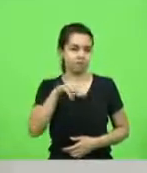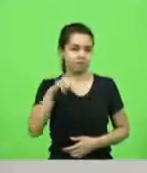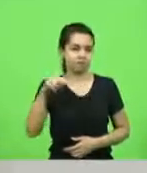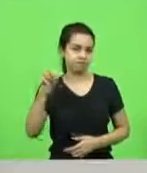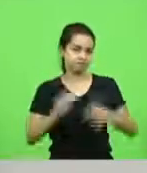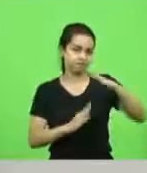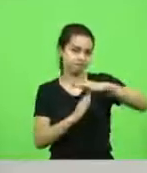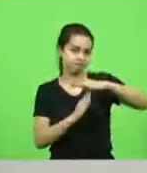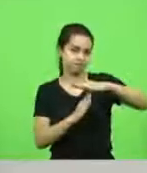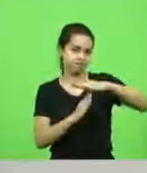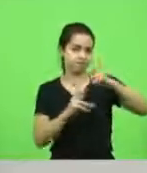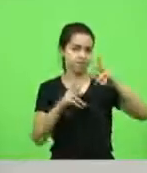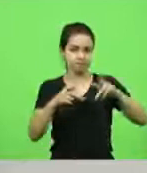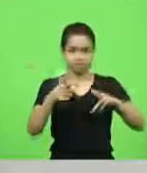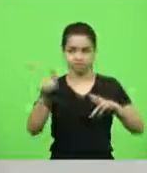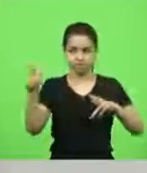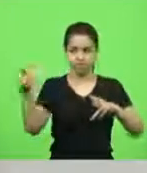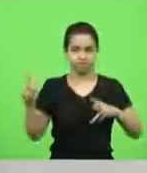foto